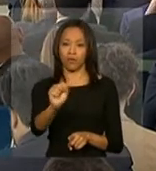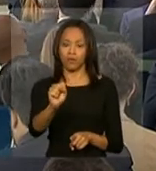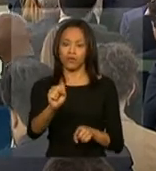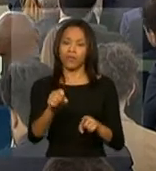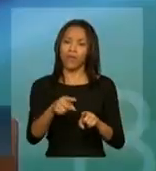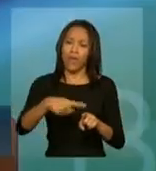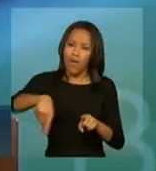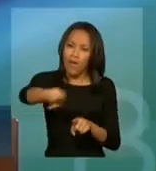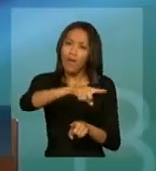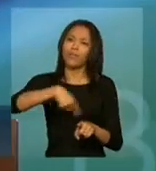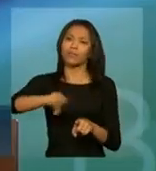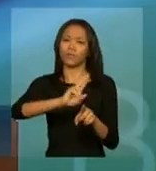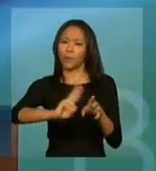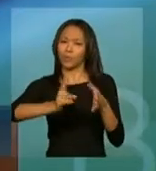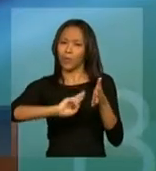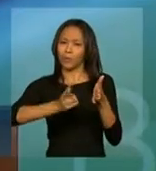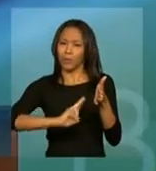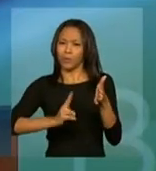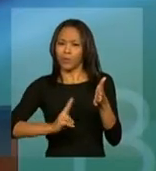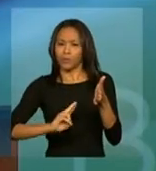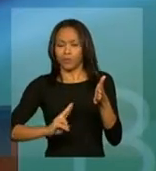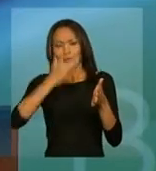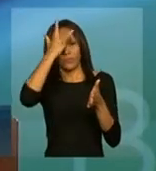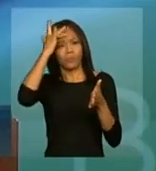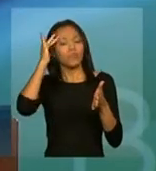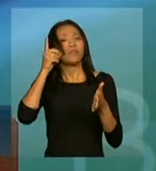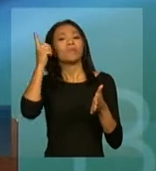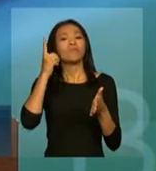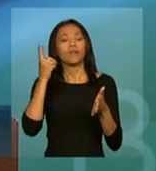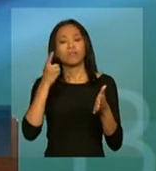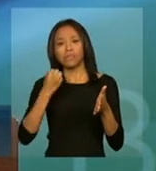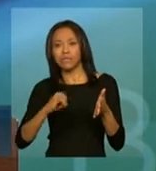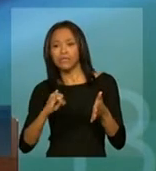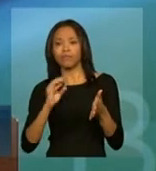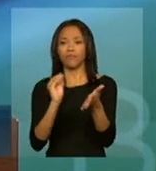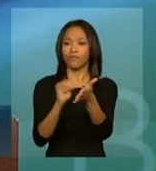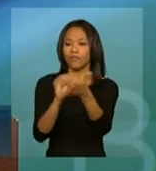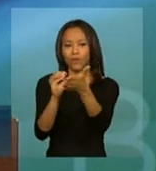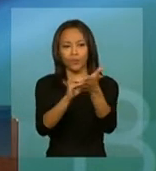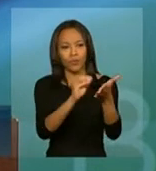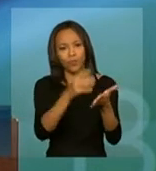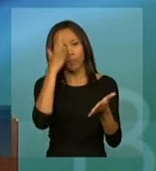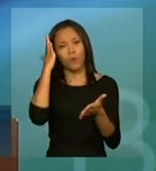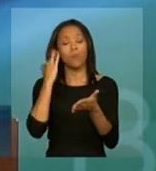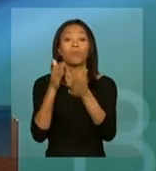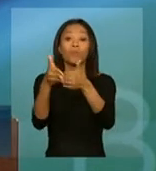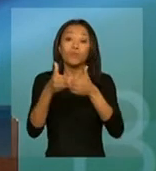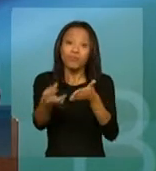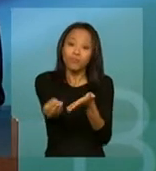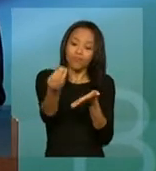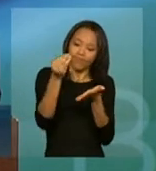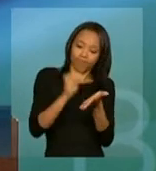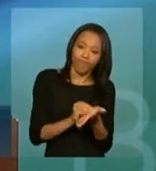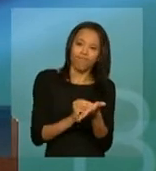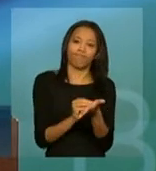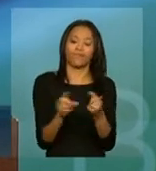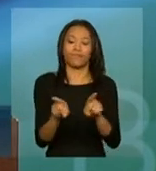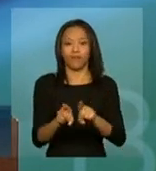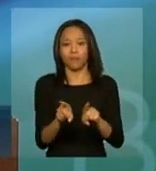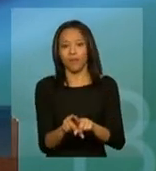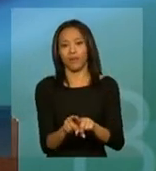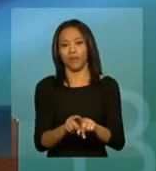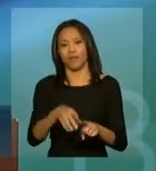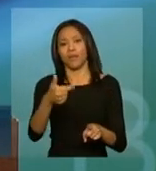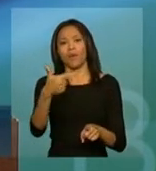Se foram as nominatas, se alguém mais tiver, por favor, encaminhe para a gente saudar. Queria saudar os presidentes do partido, Renato Rabelo,